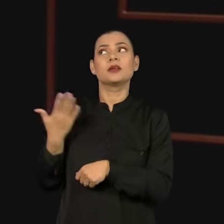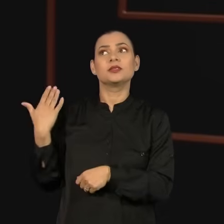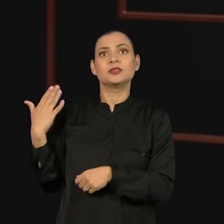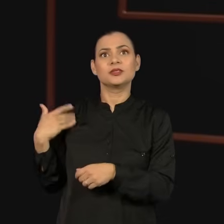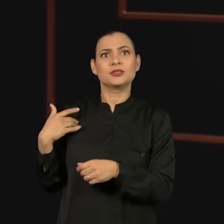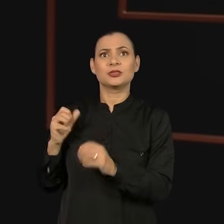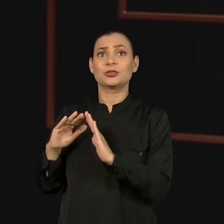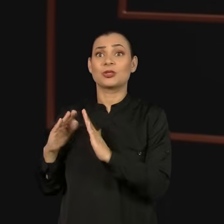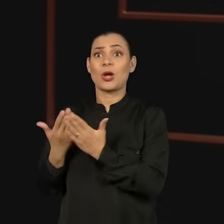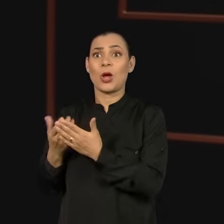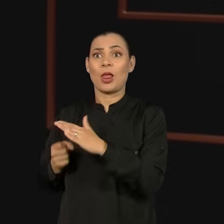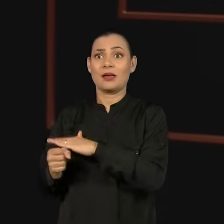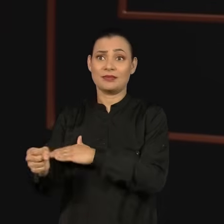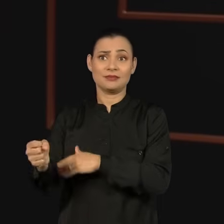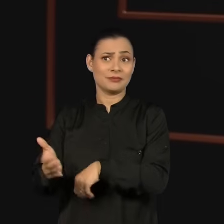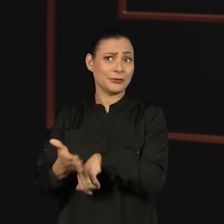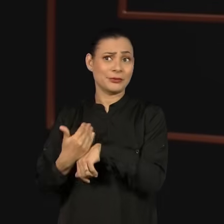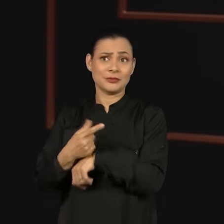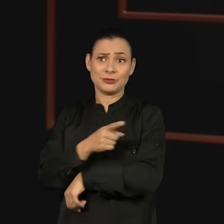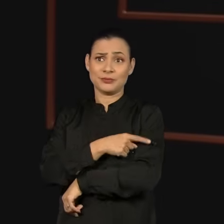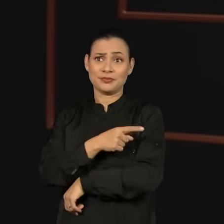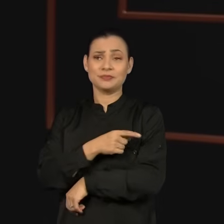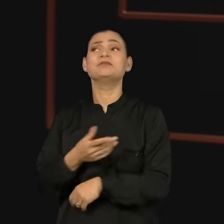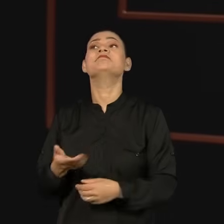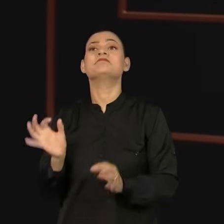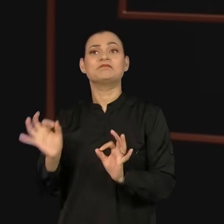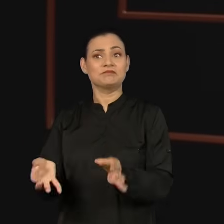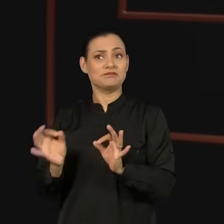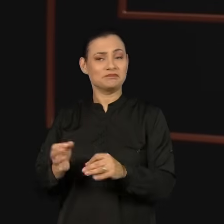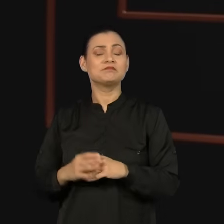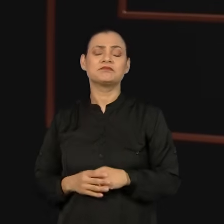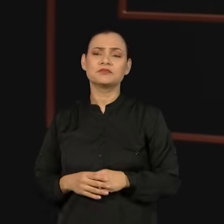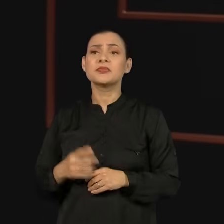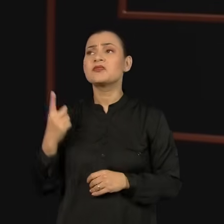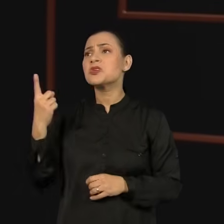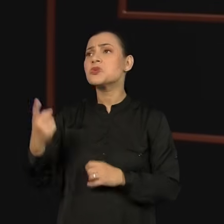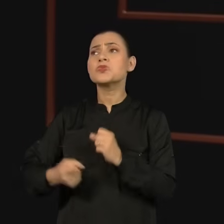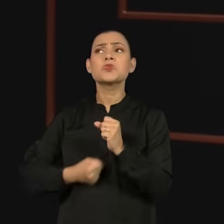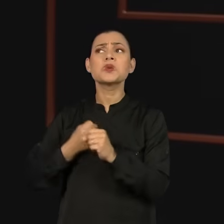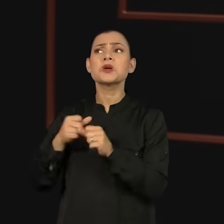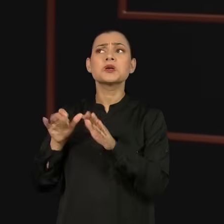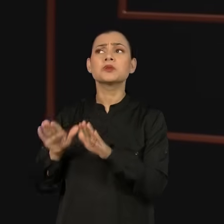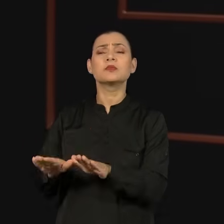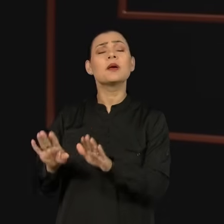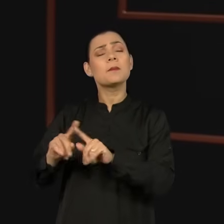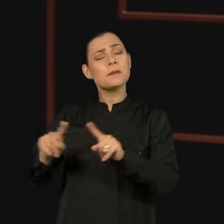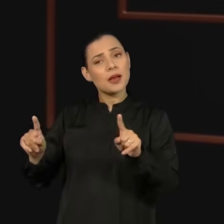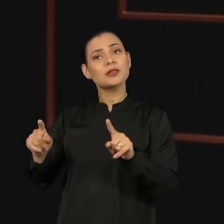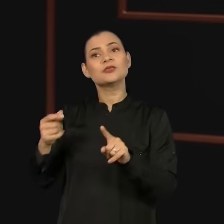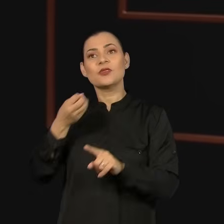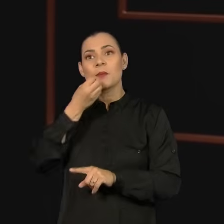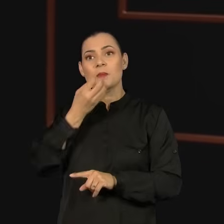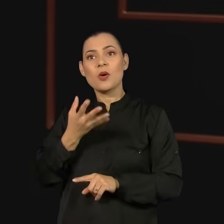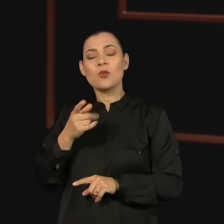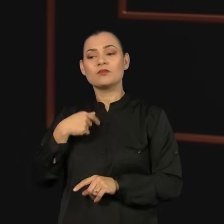no primário, né, que chamava Fundamental. E eu fiquei 1 ano lá só, mas foi suficiente